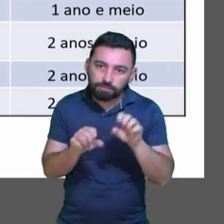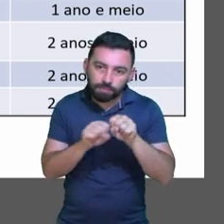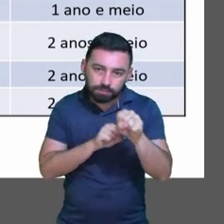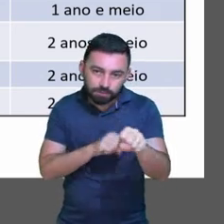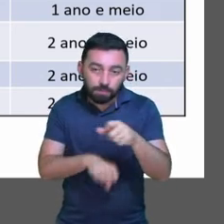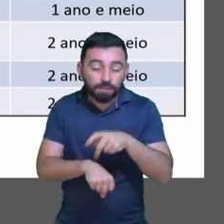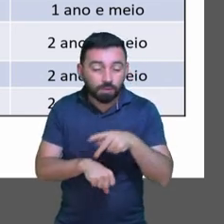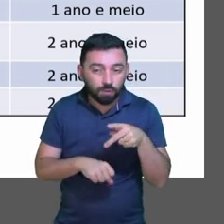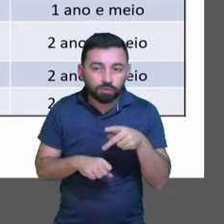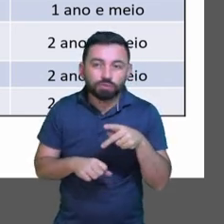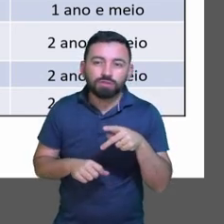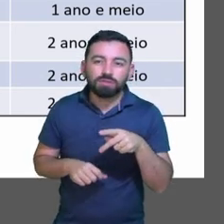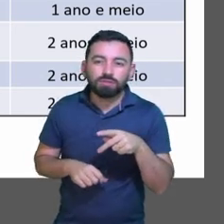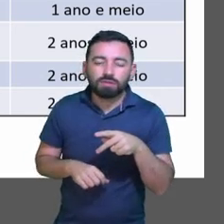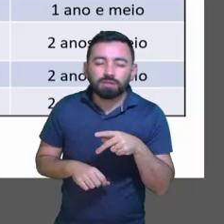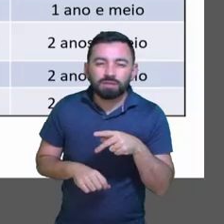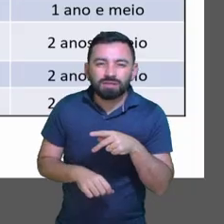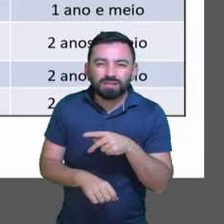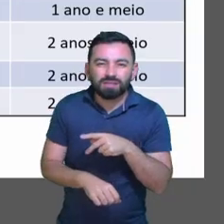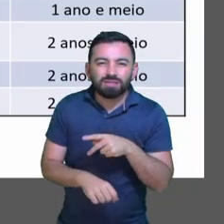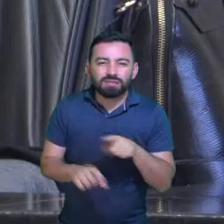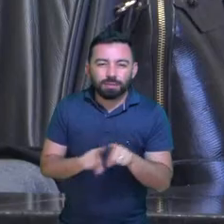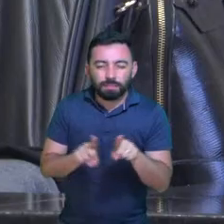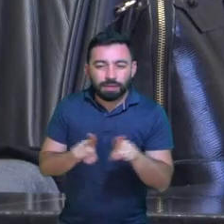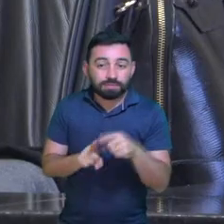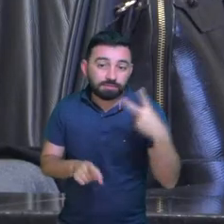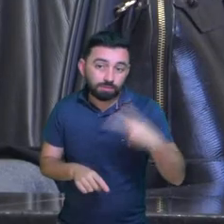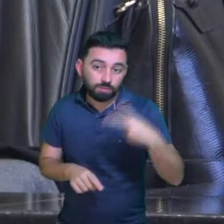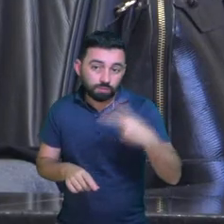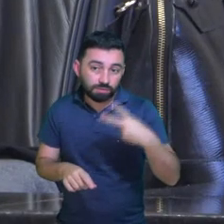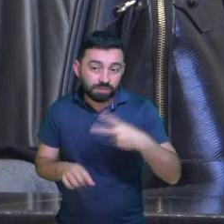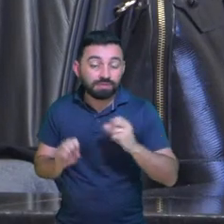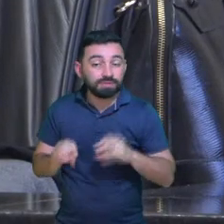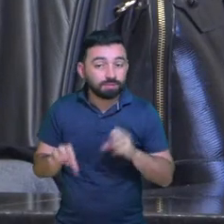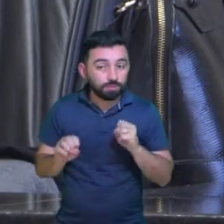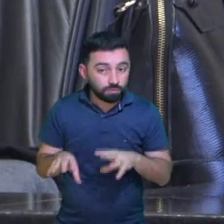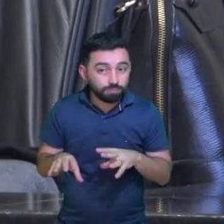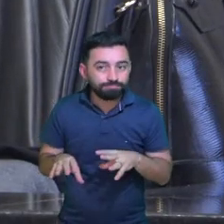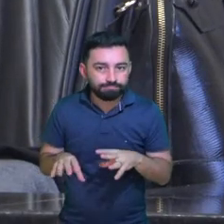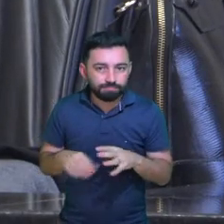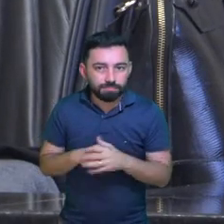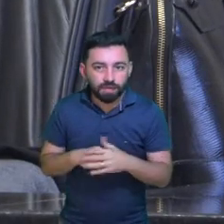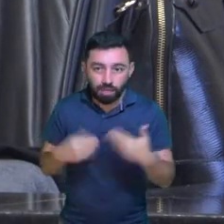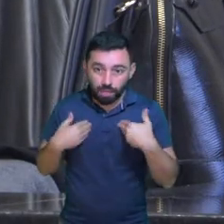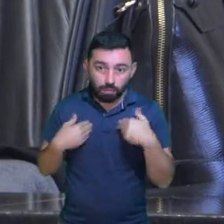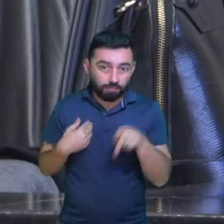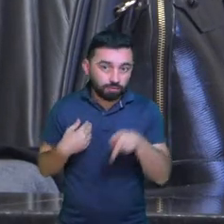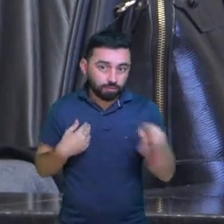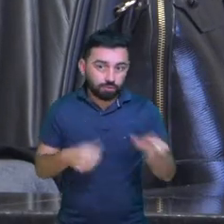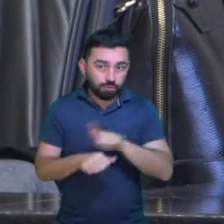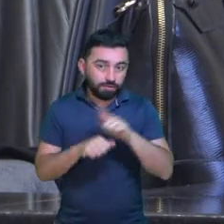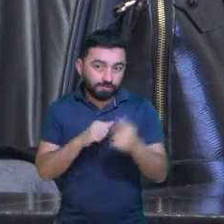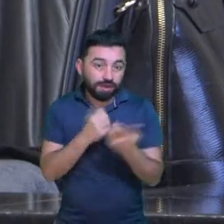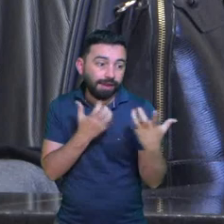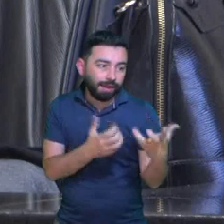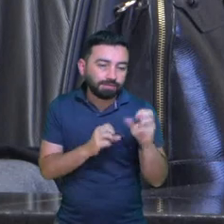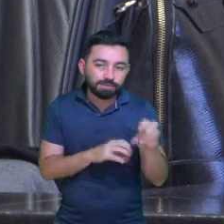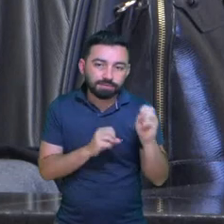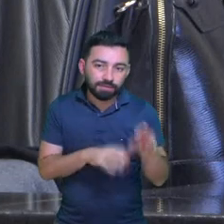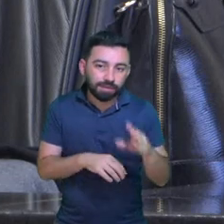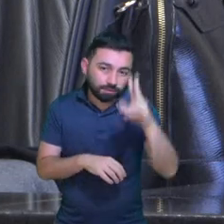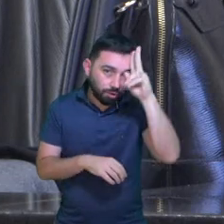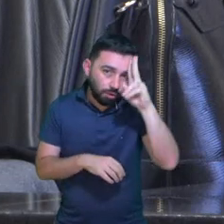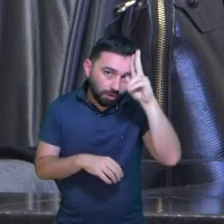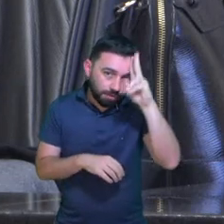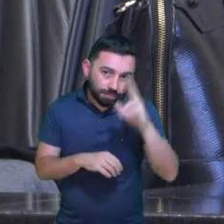pedagógica a gente tem a segunda licenciatura que é eu sou professor de geografia e quero dar aula de história então uma segunda